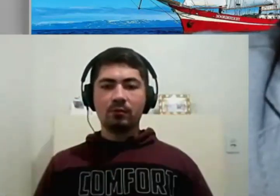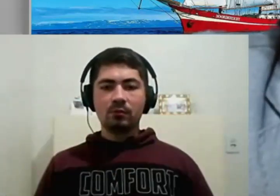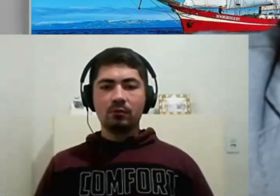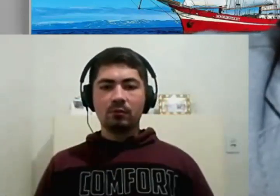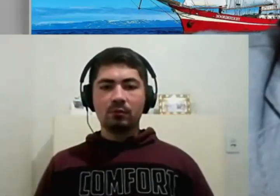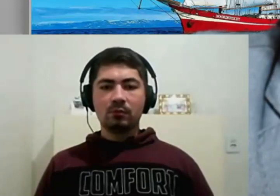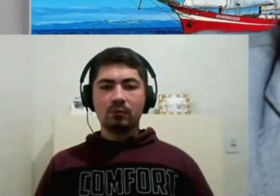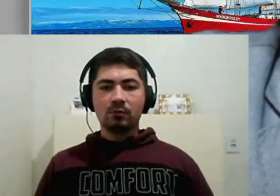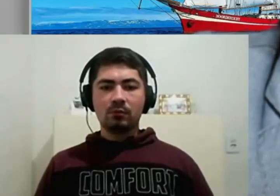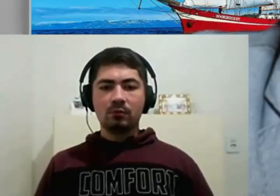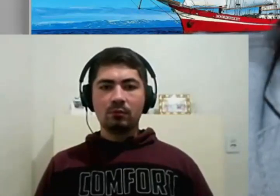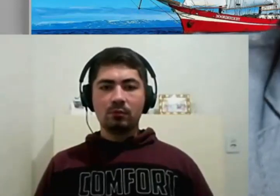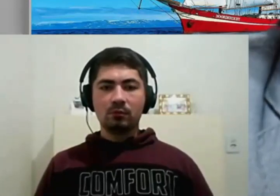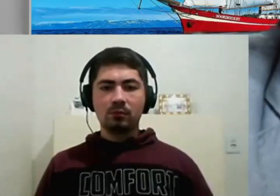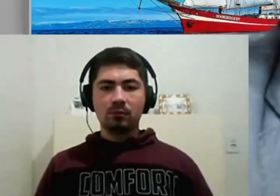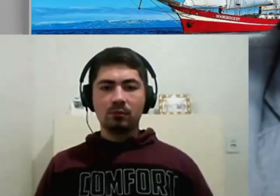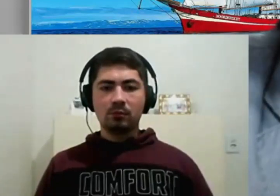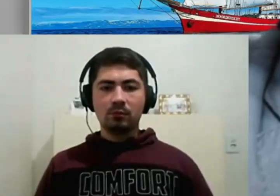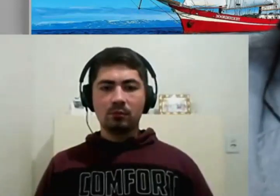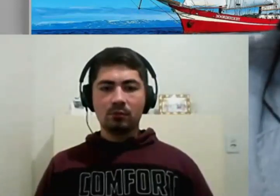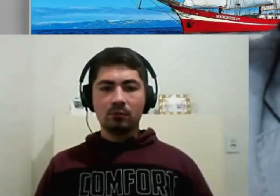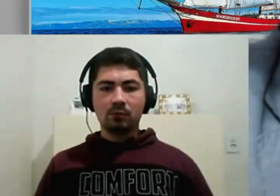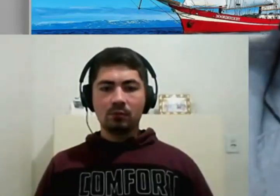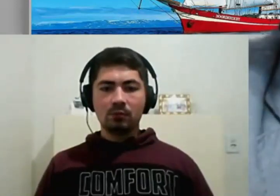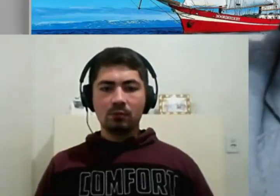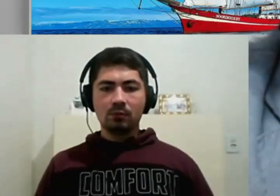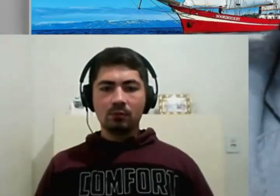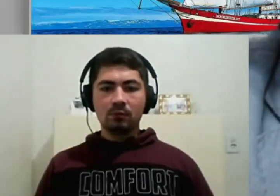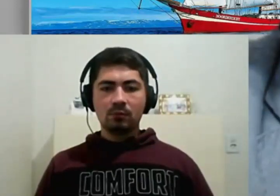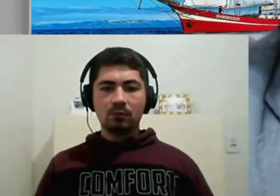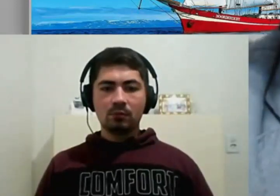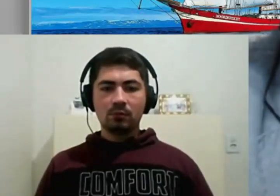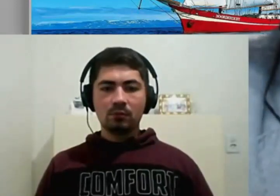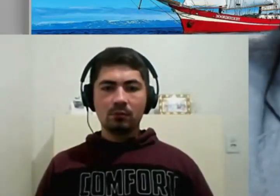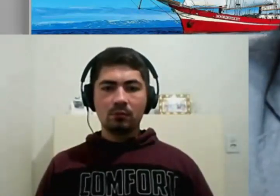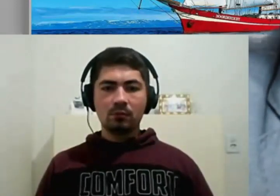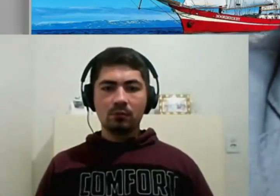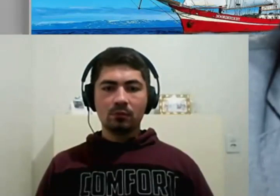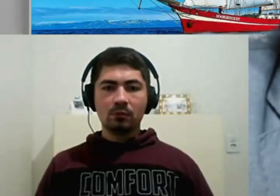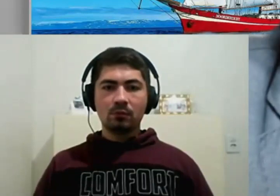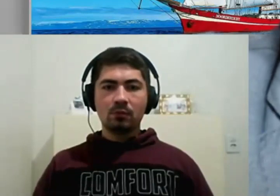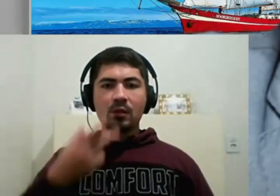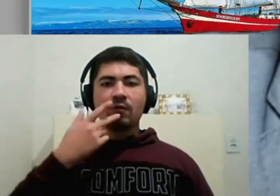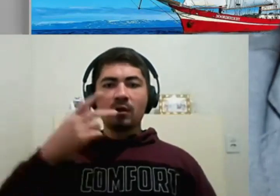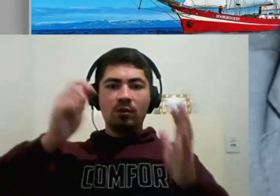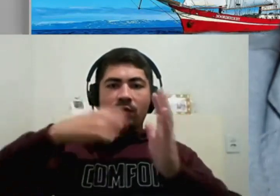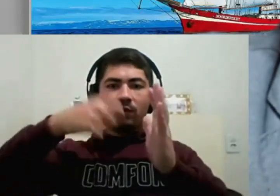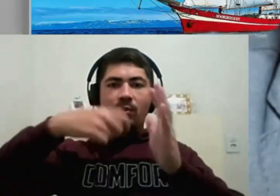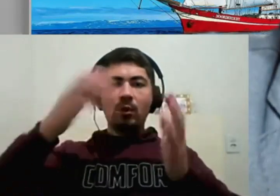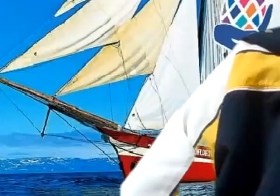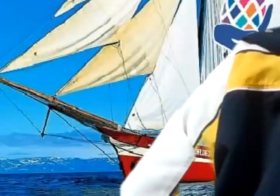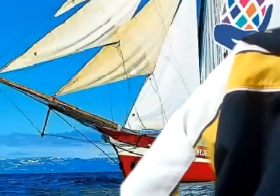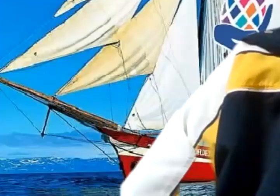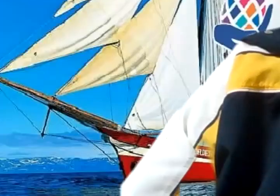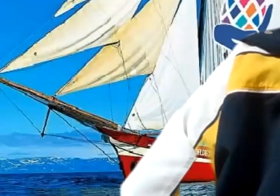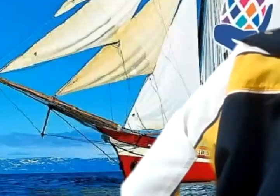Eliandro, do Rotary Clube de Medianeira Alegria. Estou sem câmera, ele está falando aqui. Está sem câmera, mas está com áudio? Pode abrir